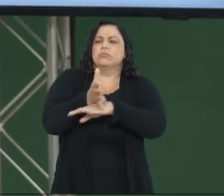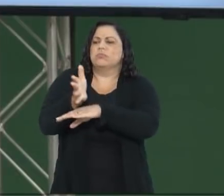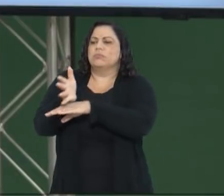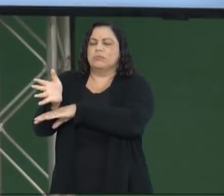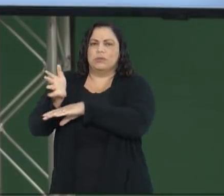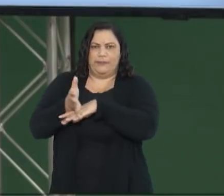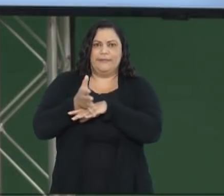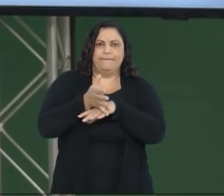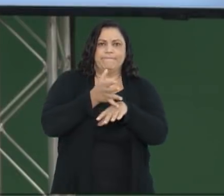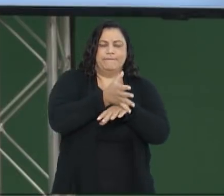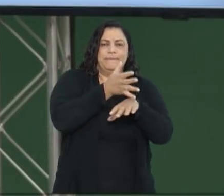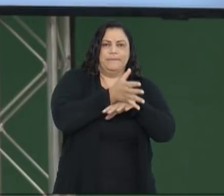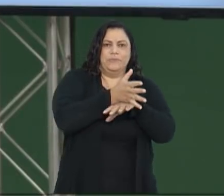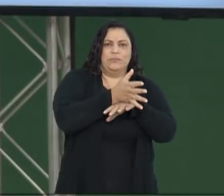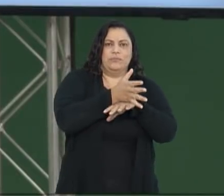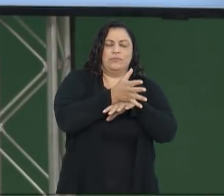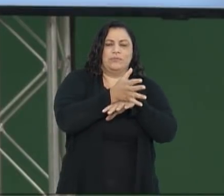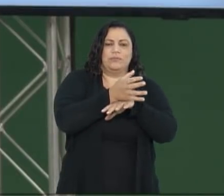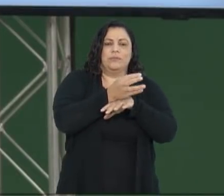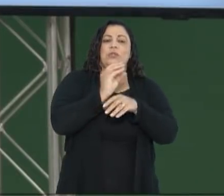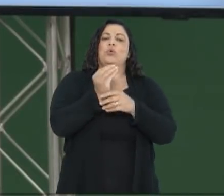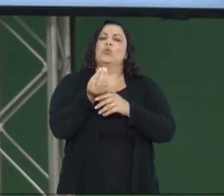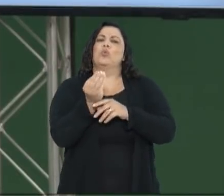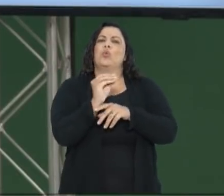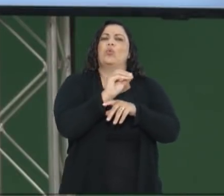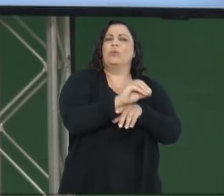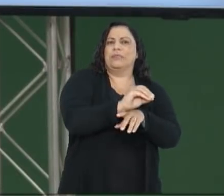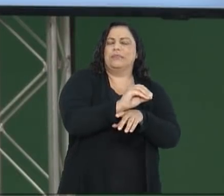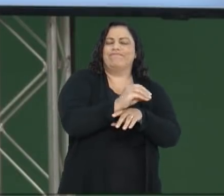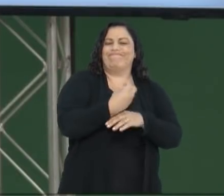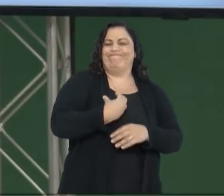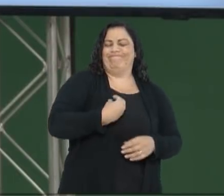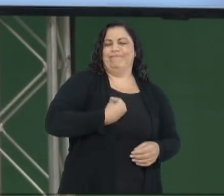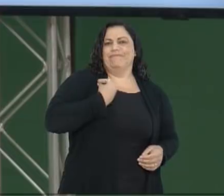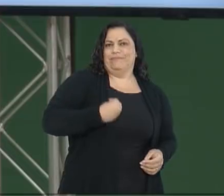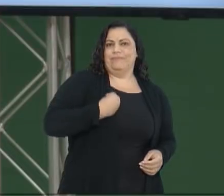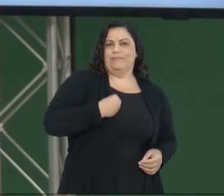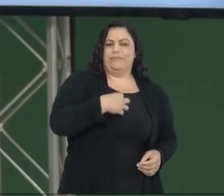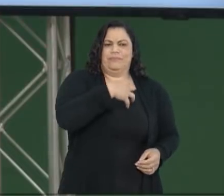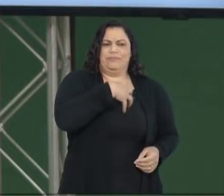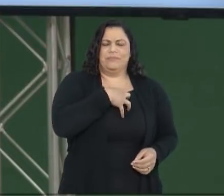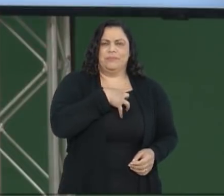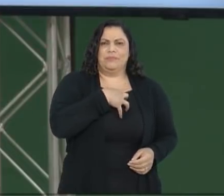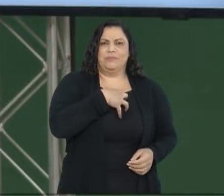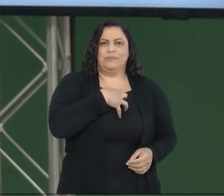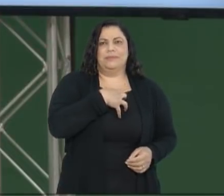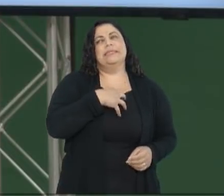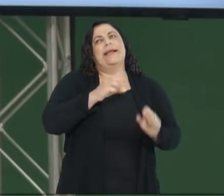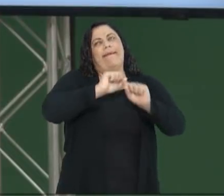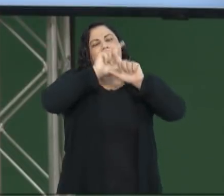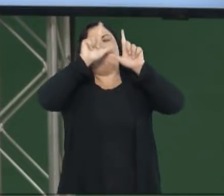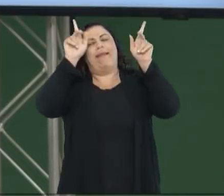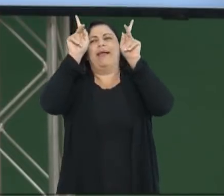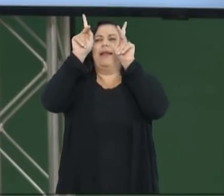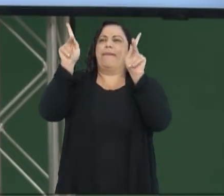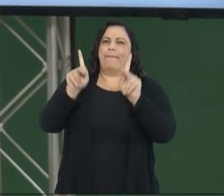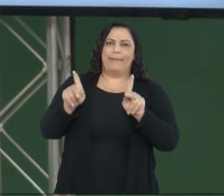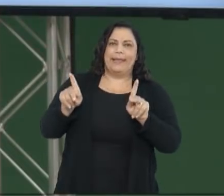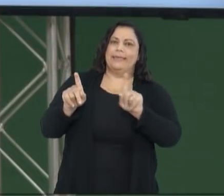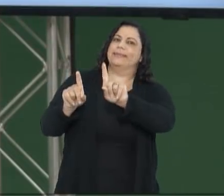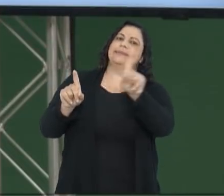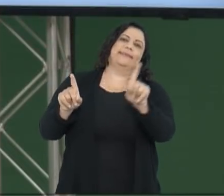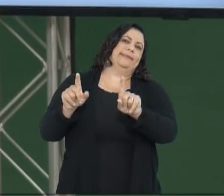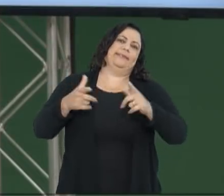e imprimindo ali os seus modos de viver. Claro que isso não é de forma pacífica, sempre há conflitos